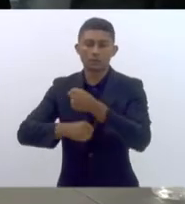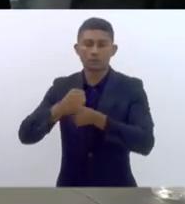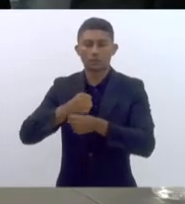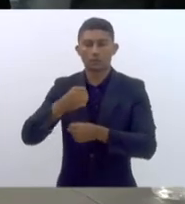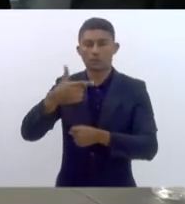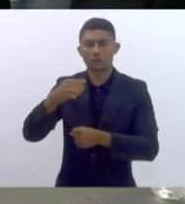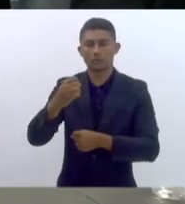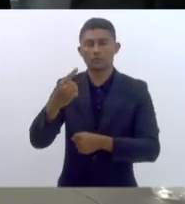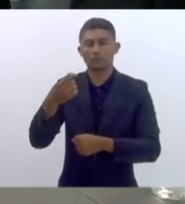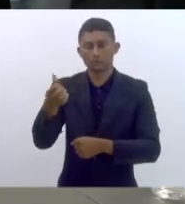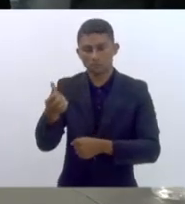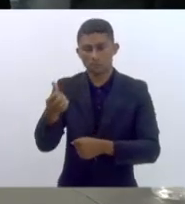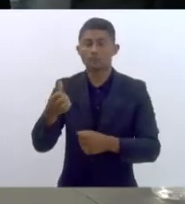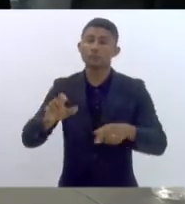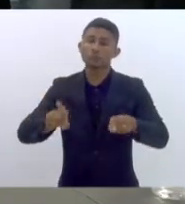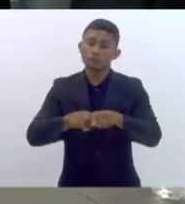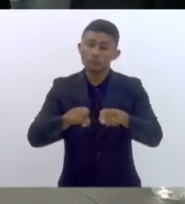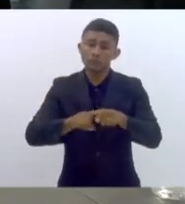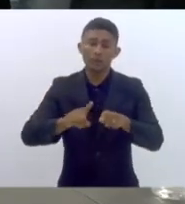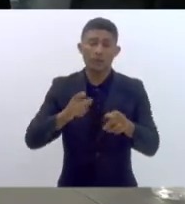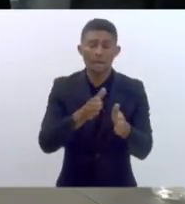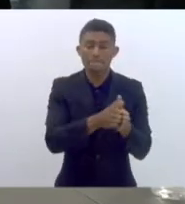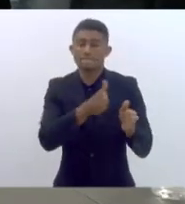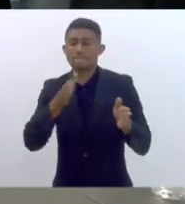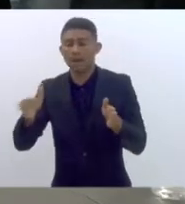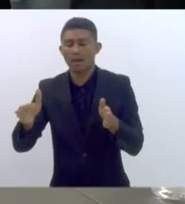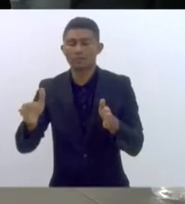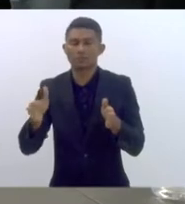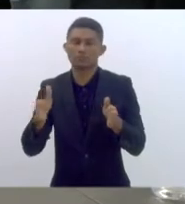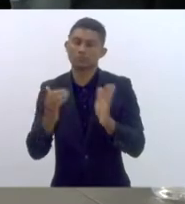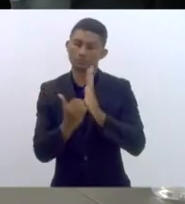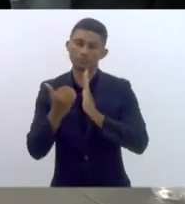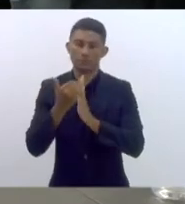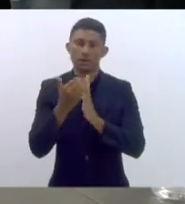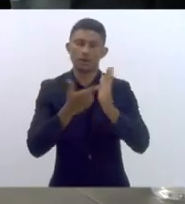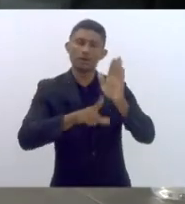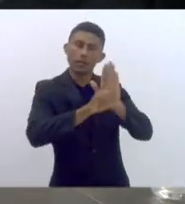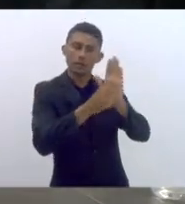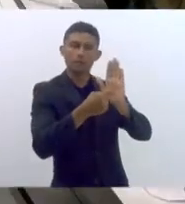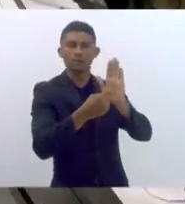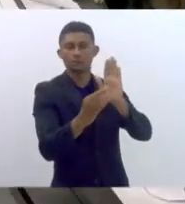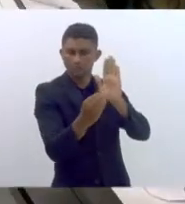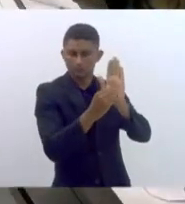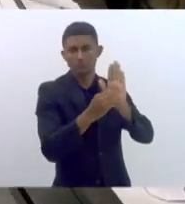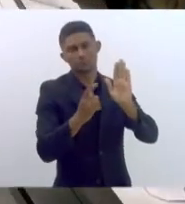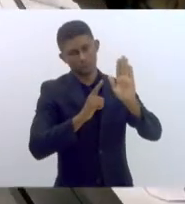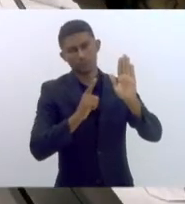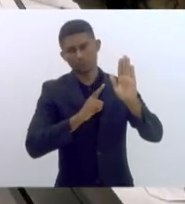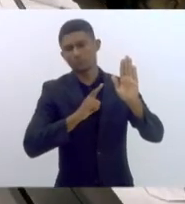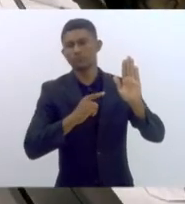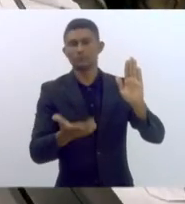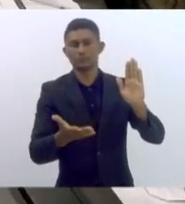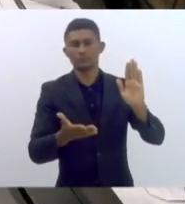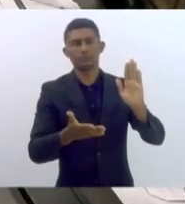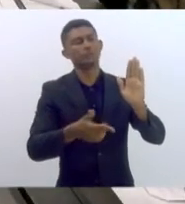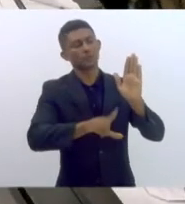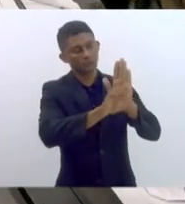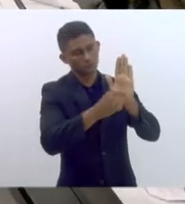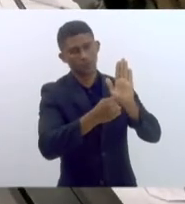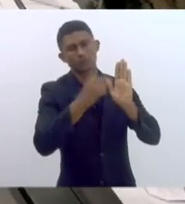2016 ele recebe esse alongamento de prazo, que é como a lei realmente colocou. Entendeu, então, assim, Gabriel, digamos, a gente segue a letra da lei.